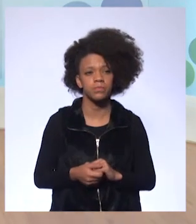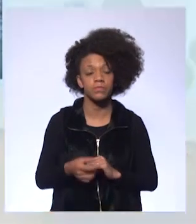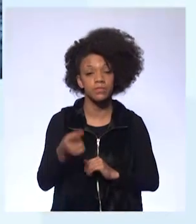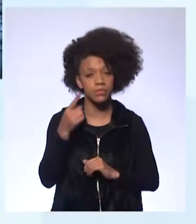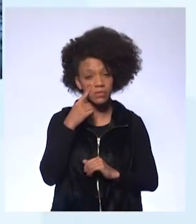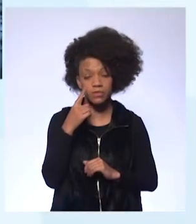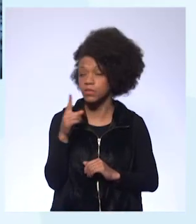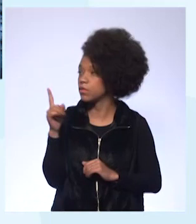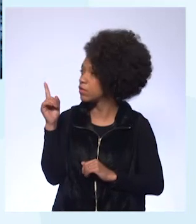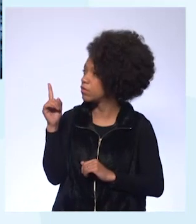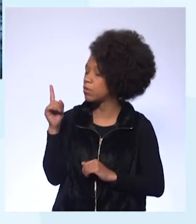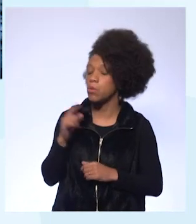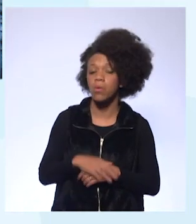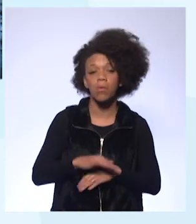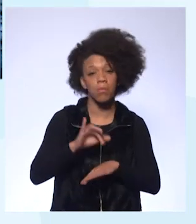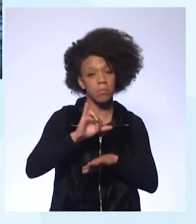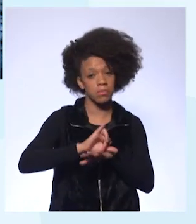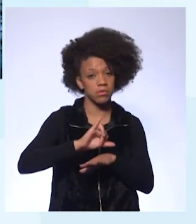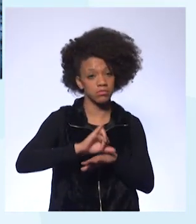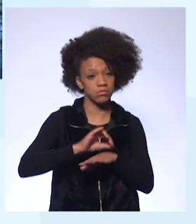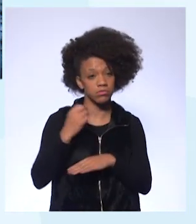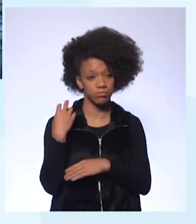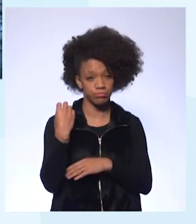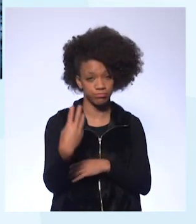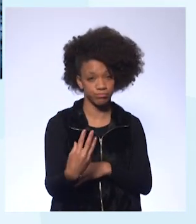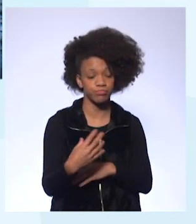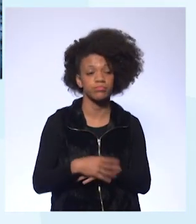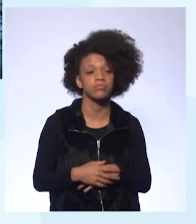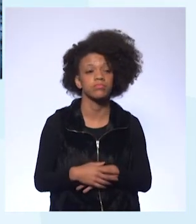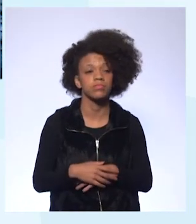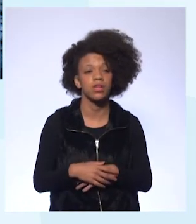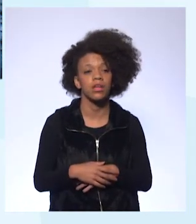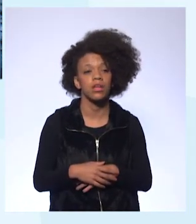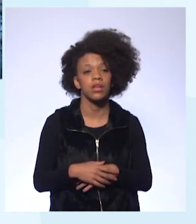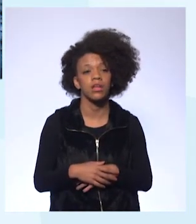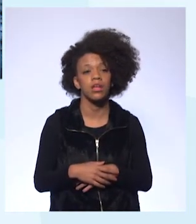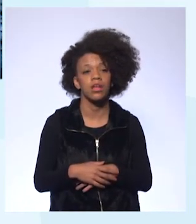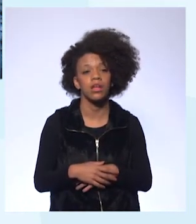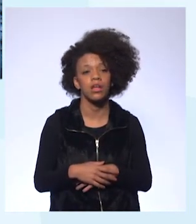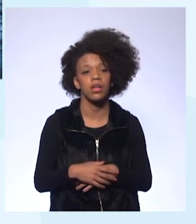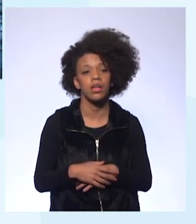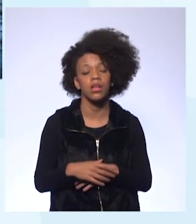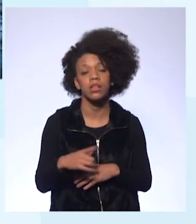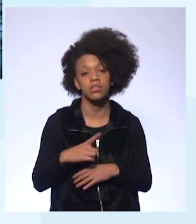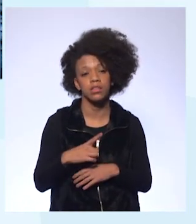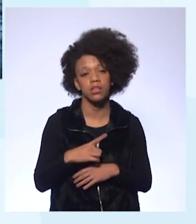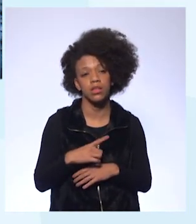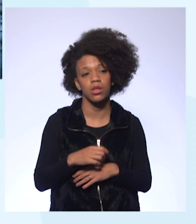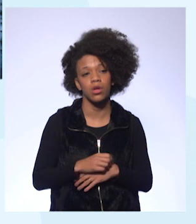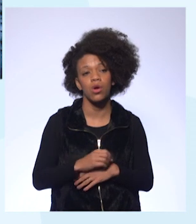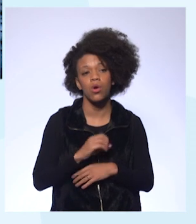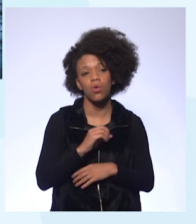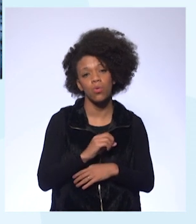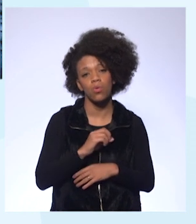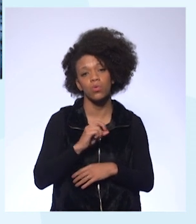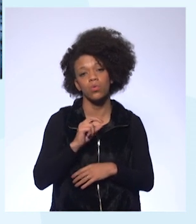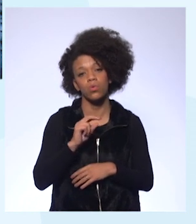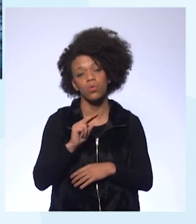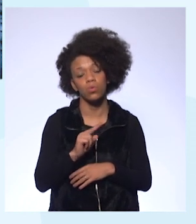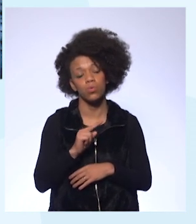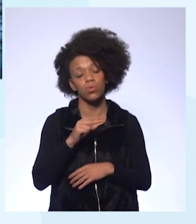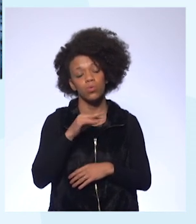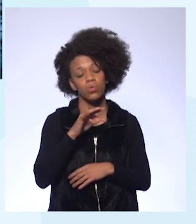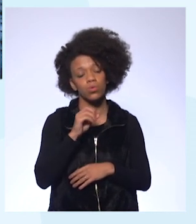olha só vocês tem aí uma cidade futurística é a gente tem aí uma Utopia e uma distopia